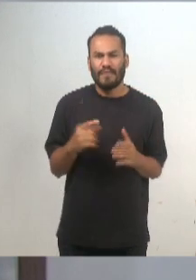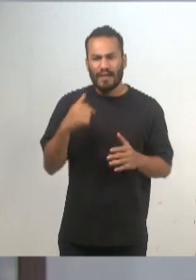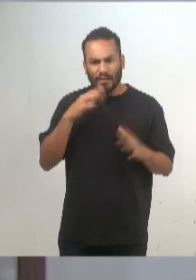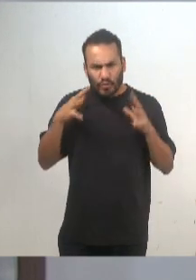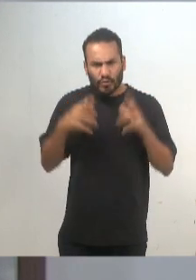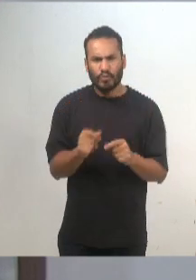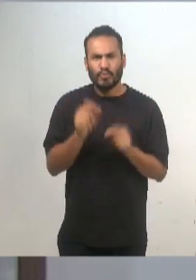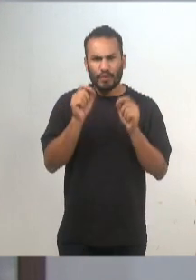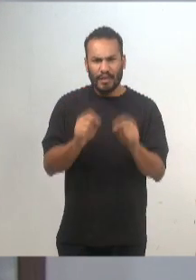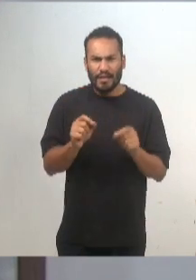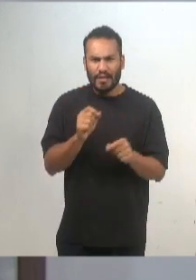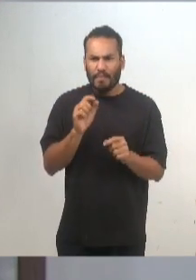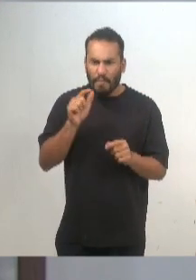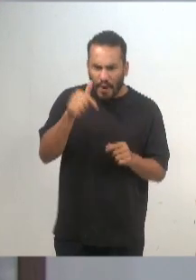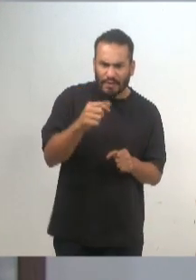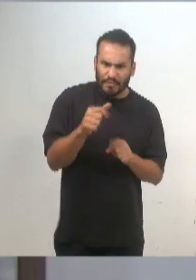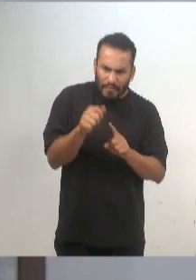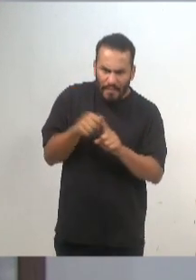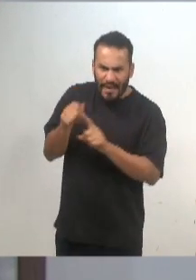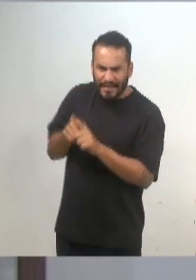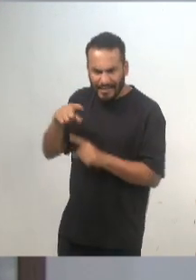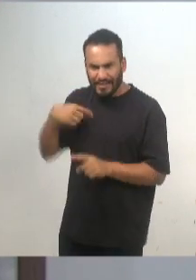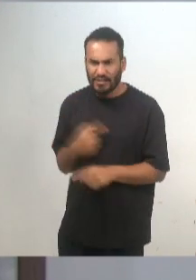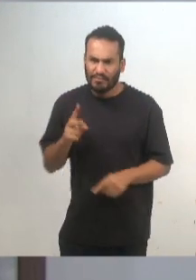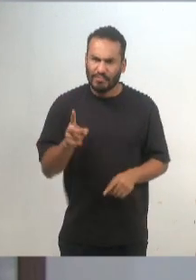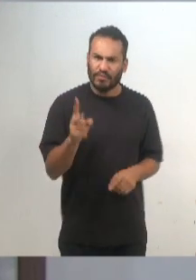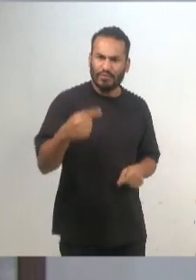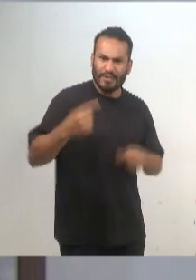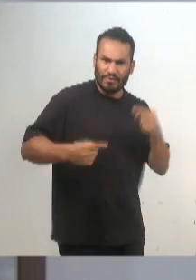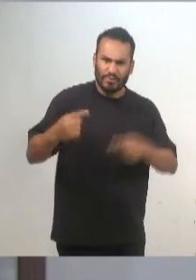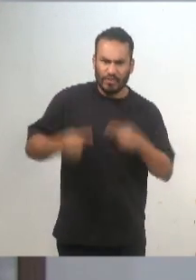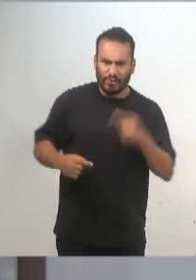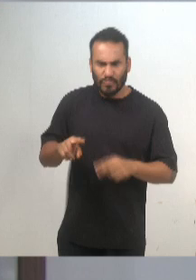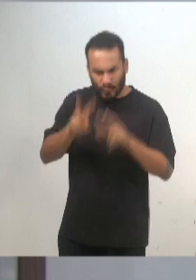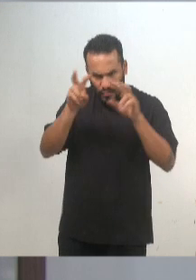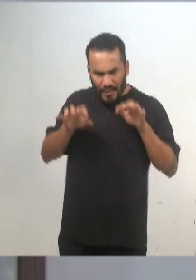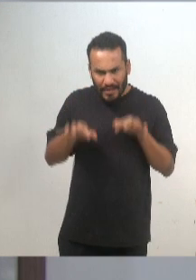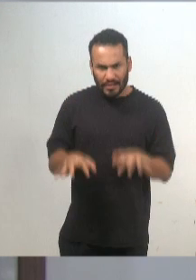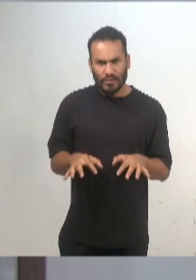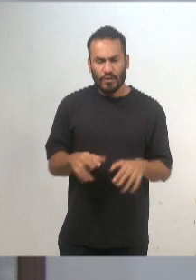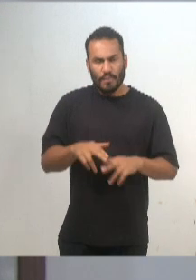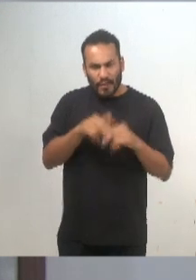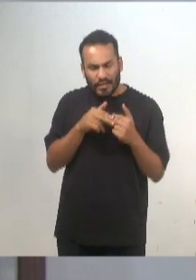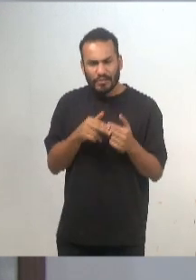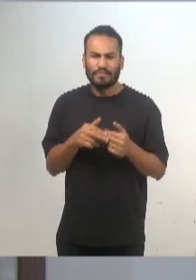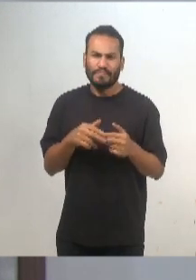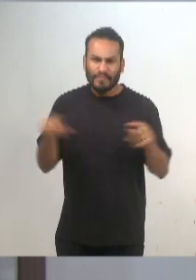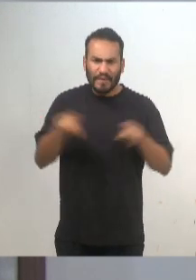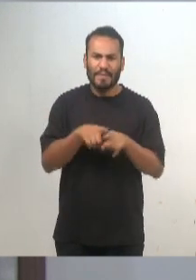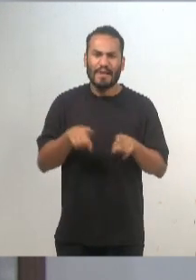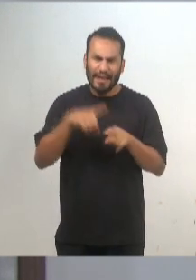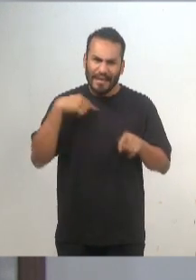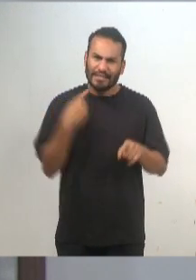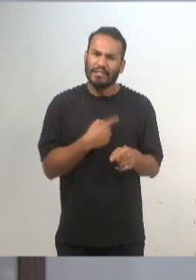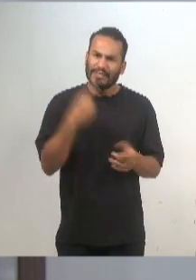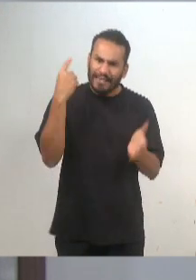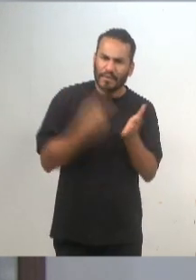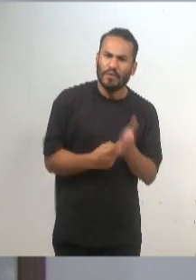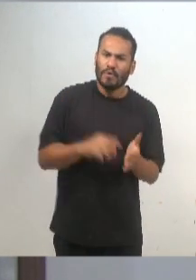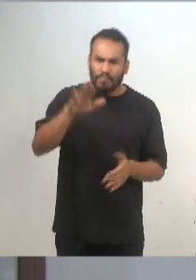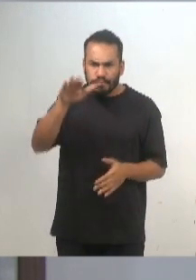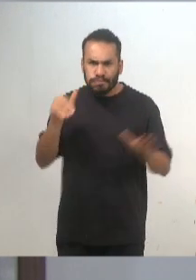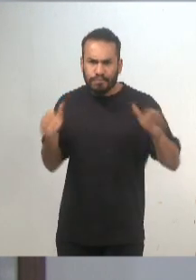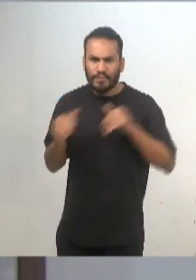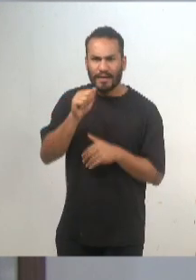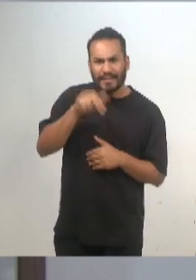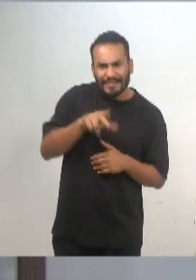que tudo indica, ao longo dos próximos meses a gente vai seguir discutindo ainda mais a respeito disso, e por isso também que a gente determinou a intimação do